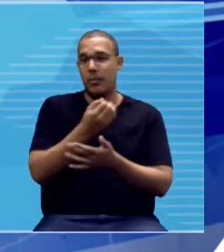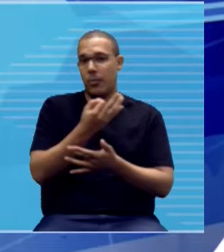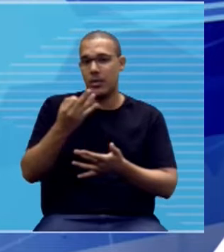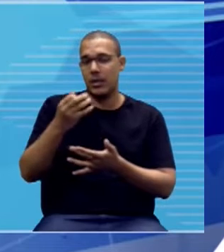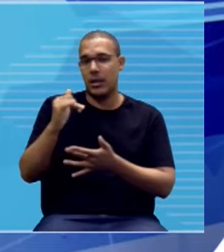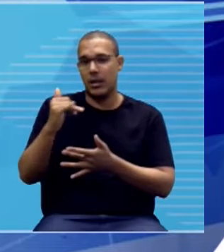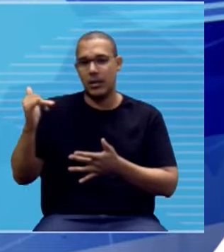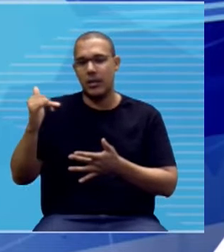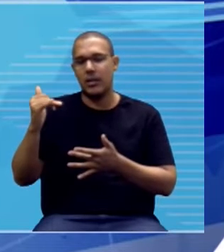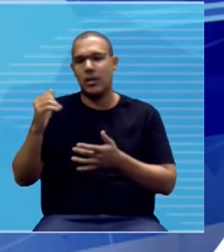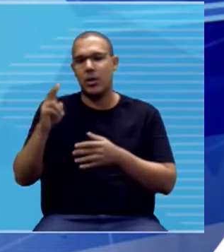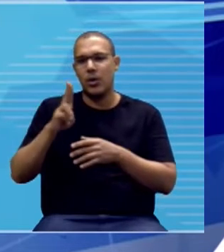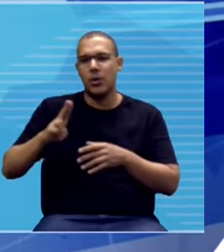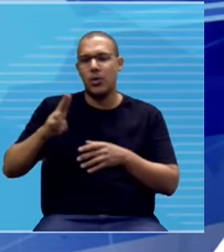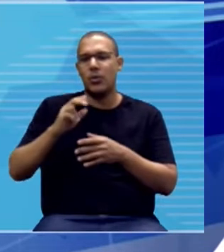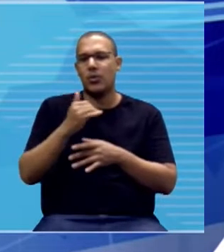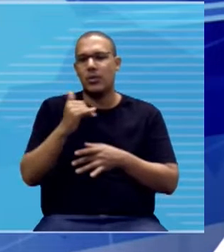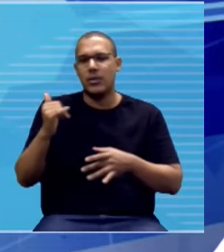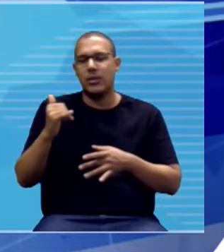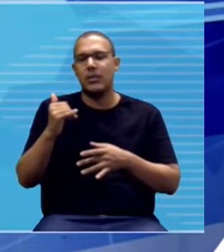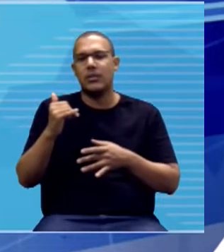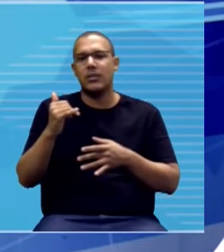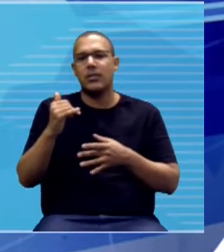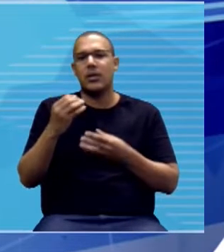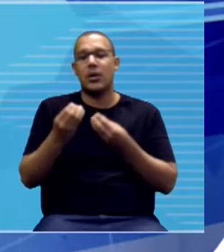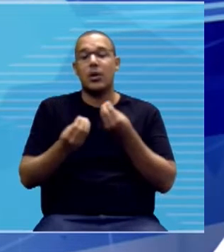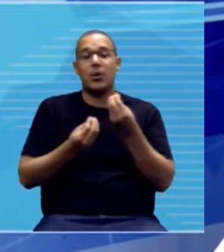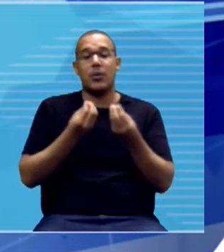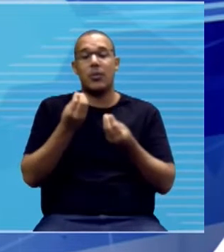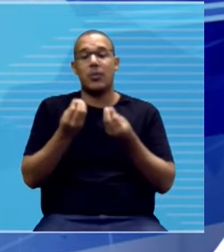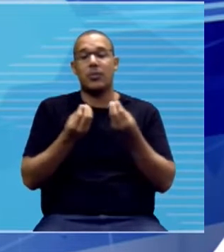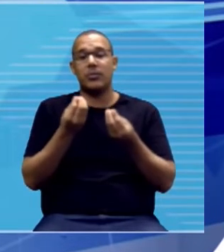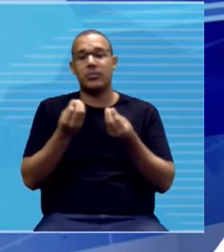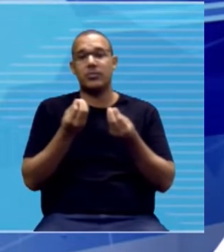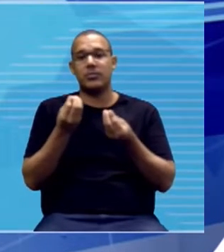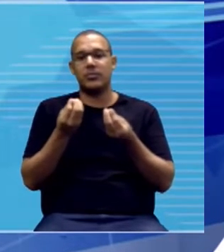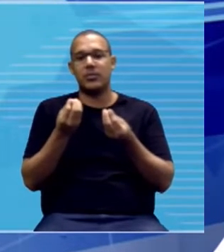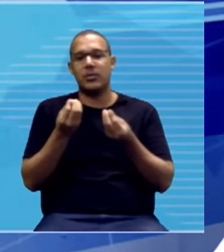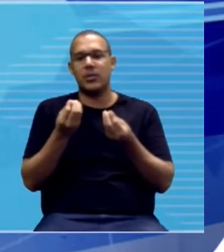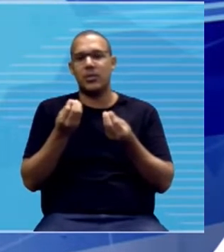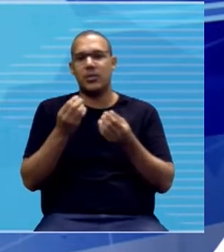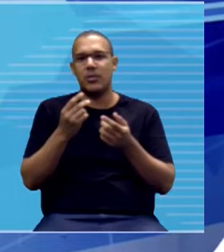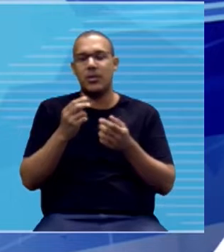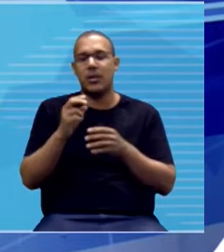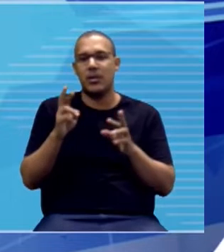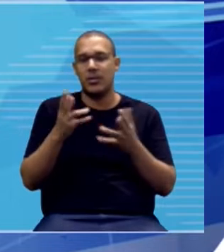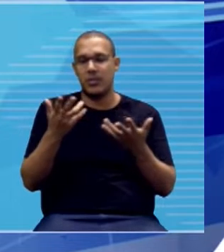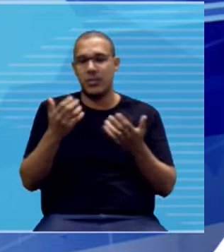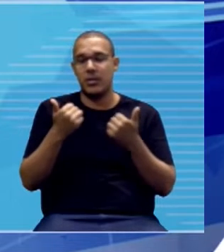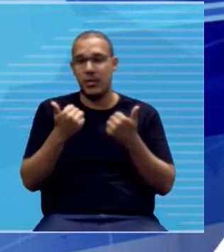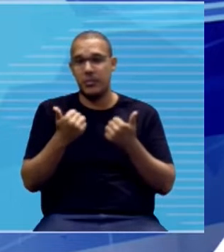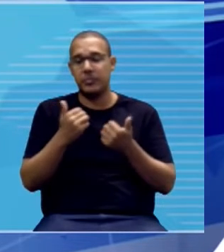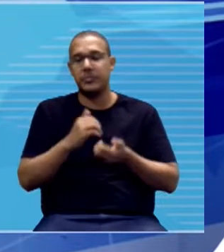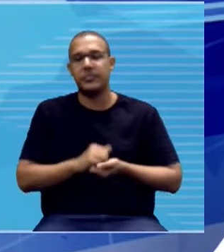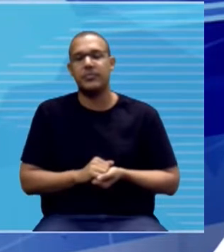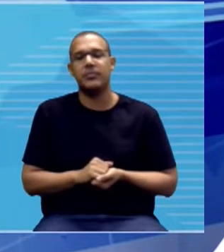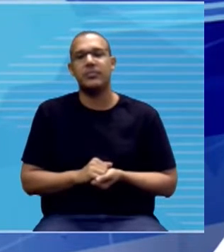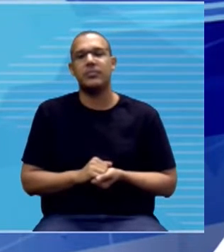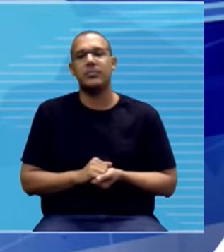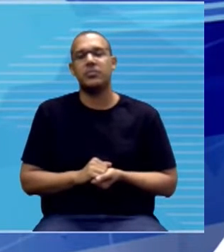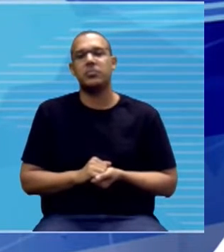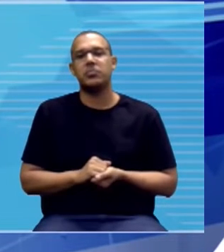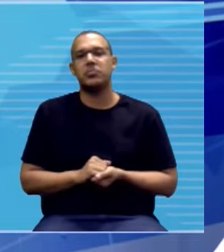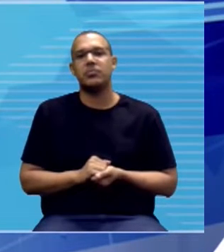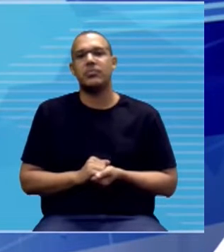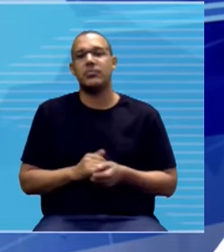De consumo de energia elétrica, de como é que a gente vai funcionar um condutor elétrico em relação a isso, certo? Hoje,